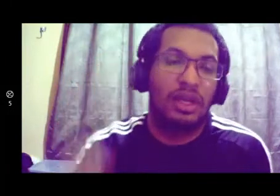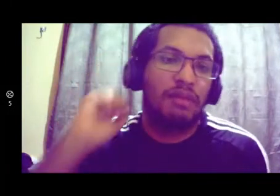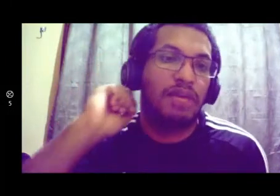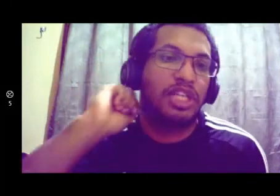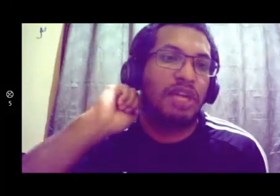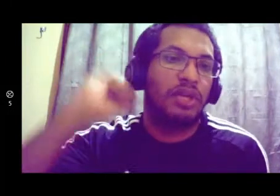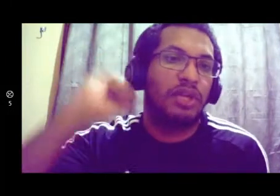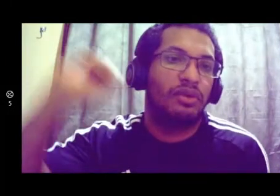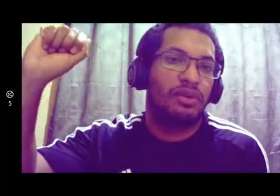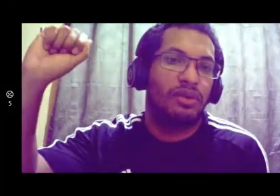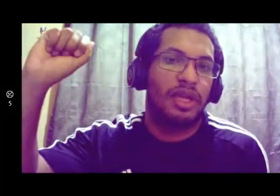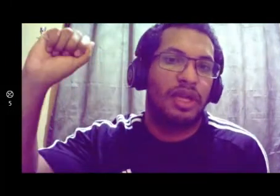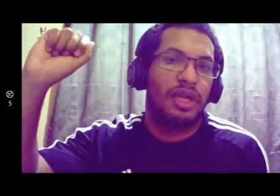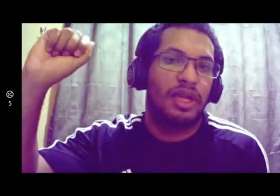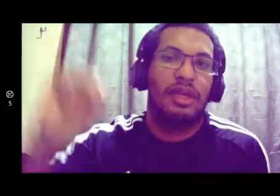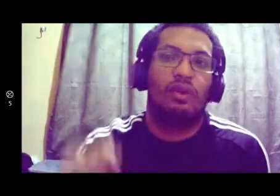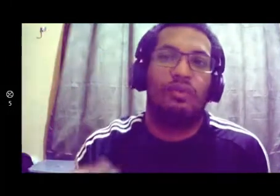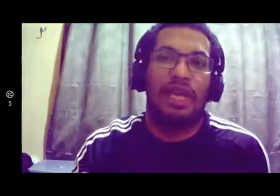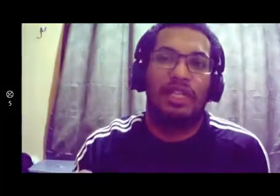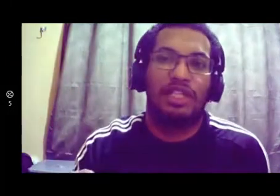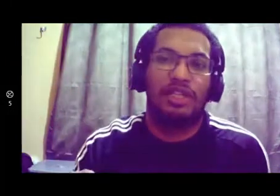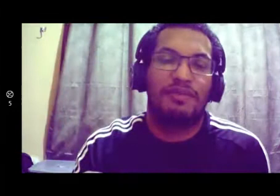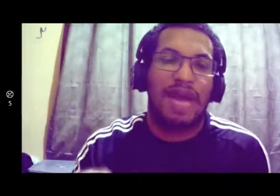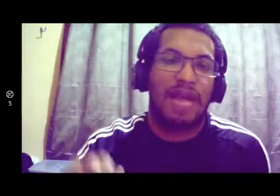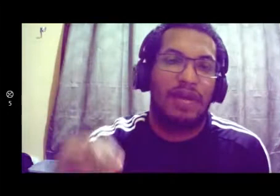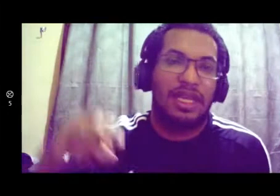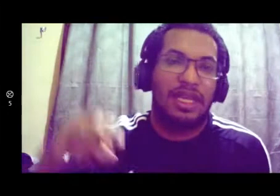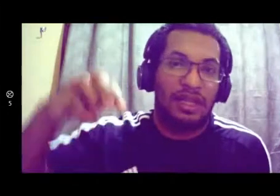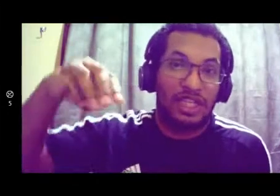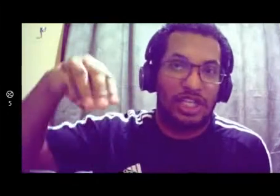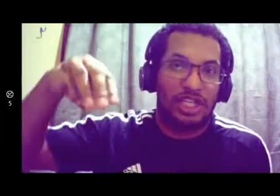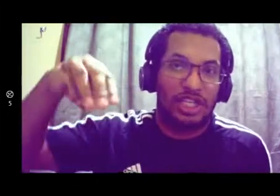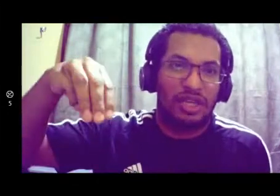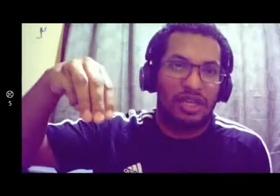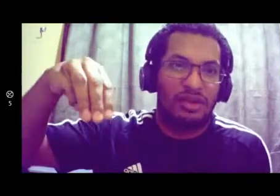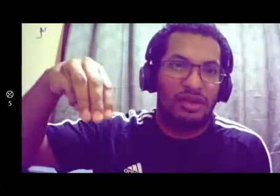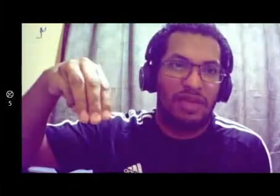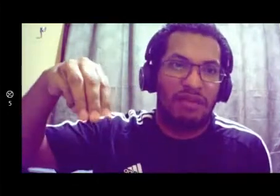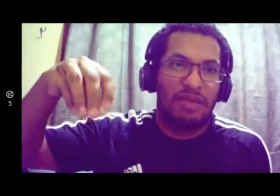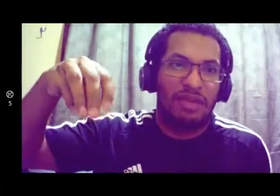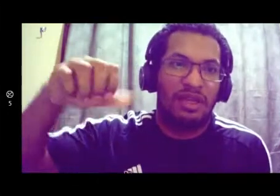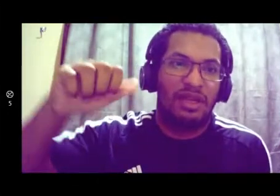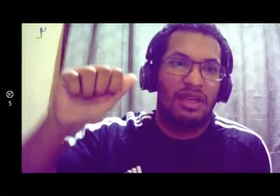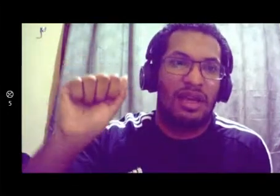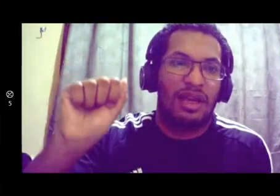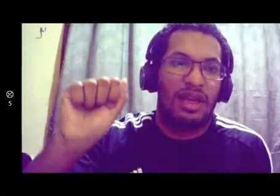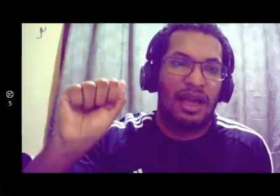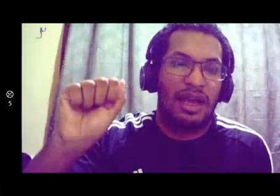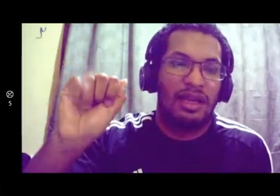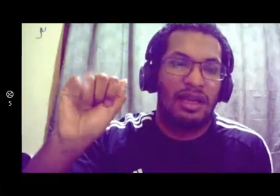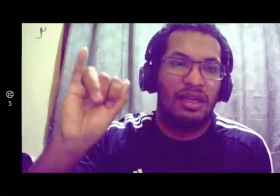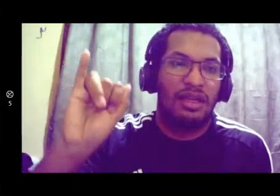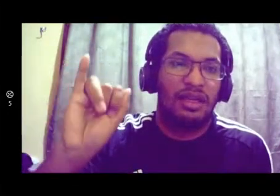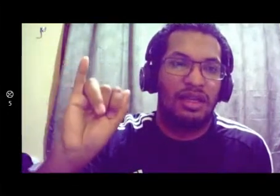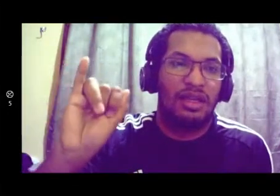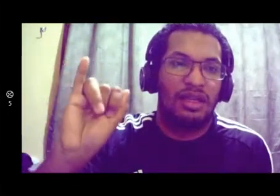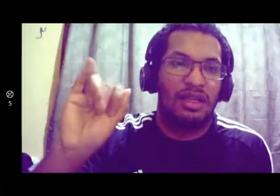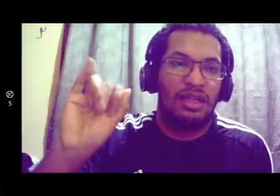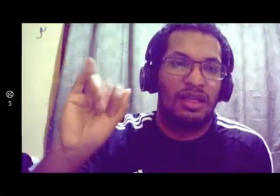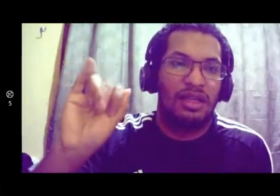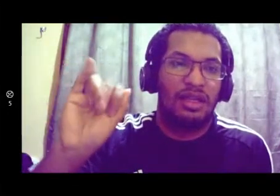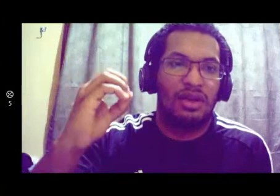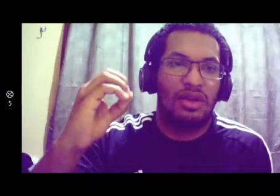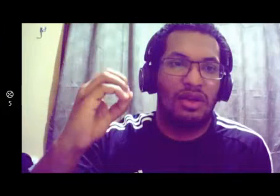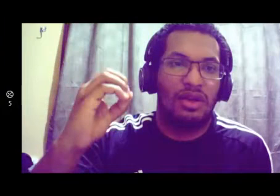março. Mês de abril, né? O mês de maio ali, então ele está digitando também M, A,